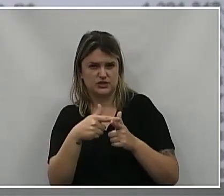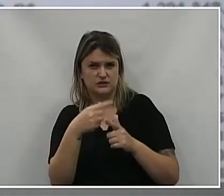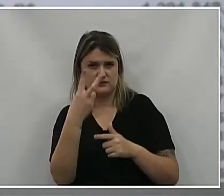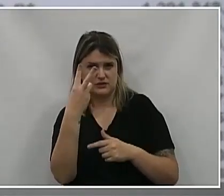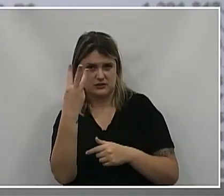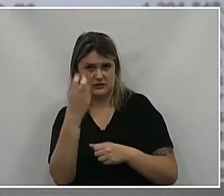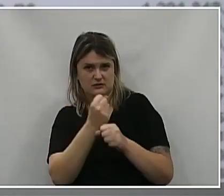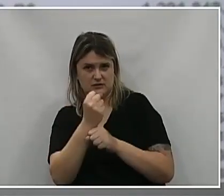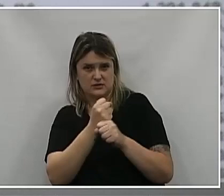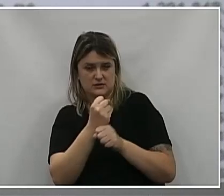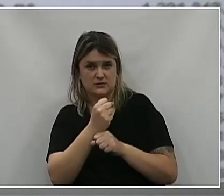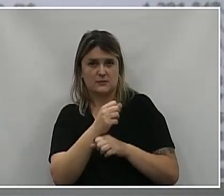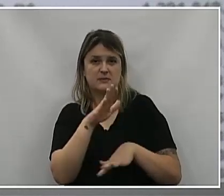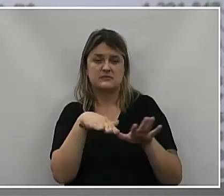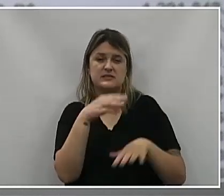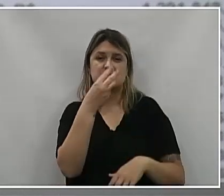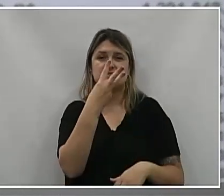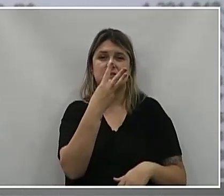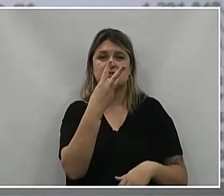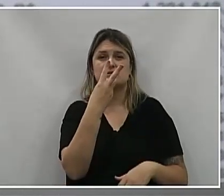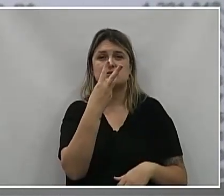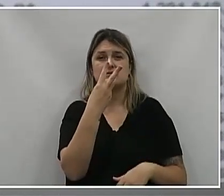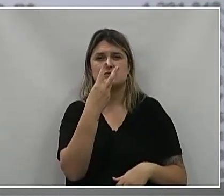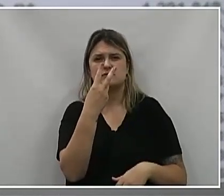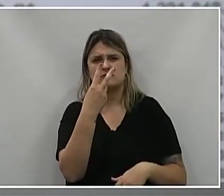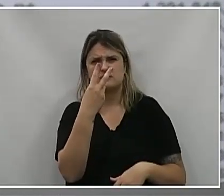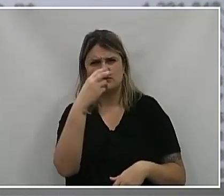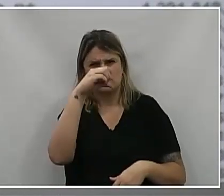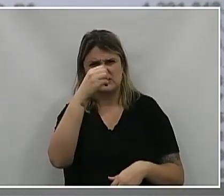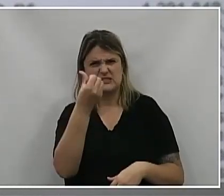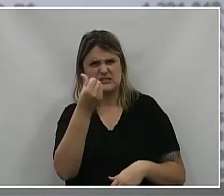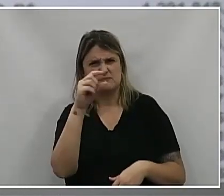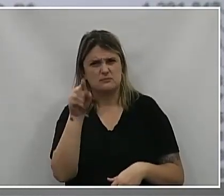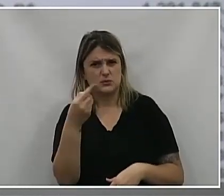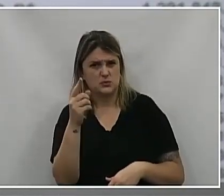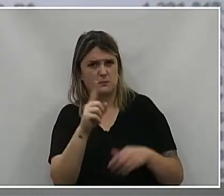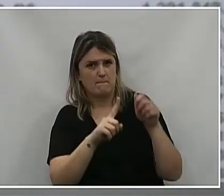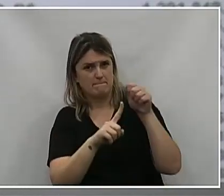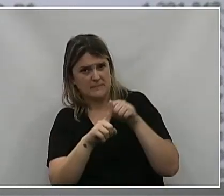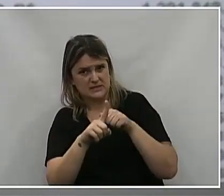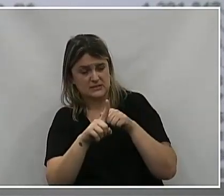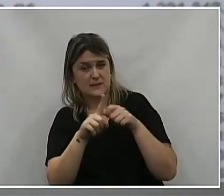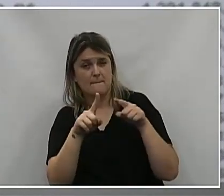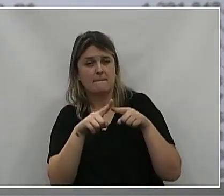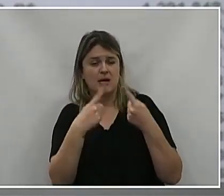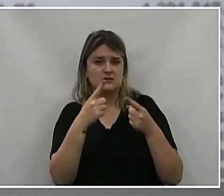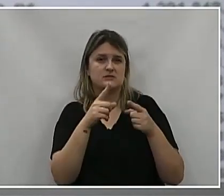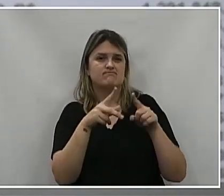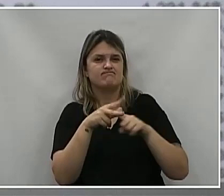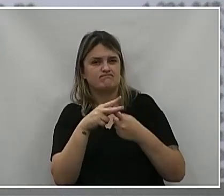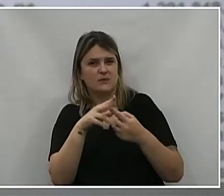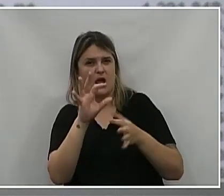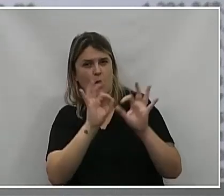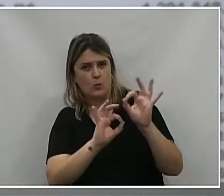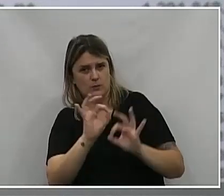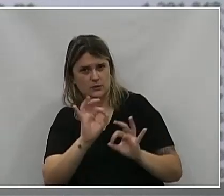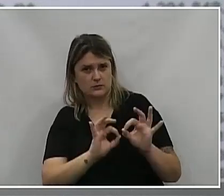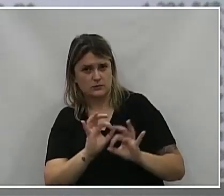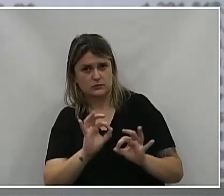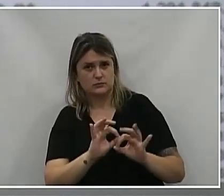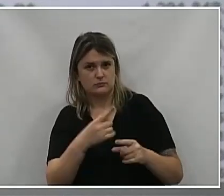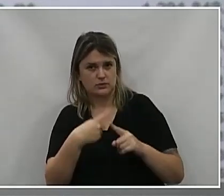né, daria 396 mil por mês. Mas já aplicando o fator correção que nós teríamos,